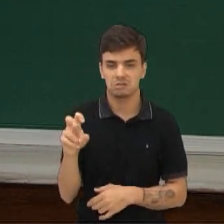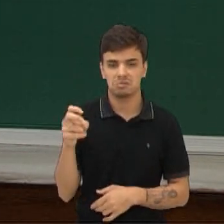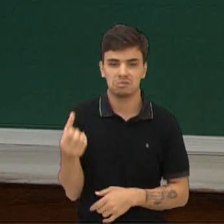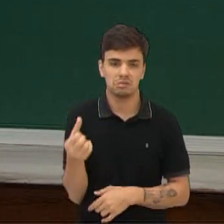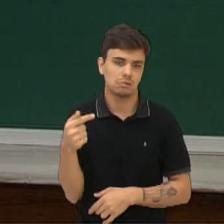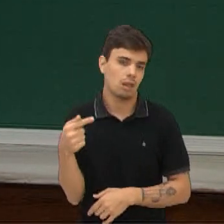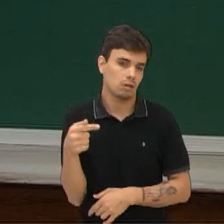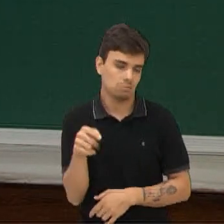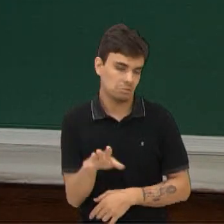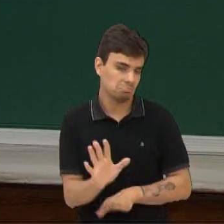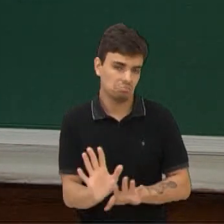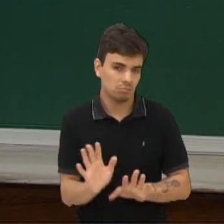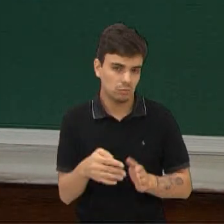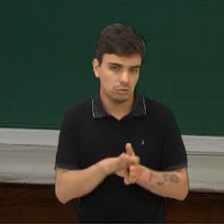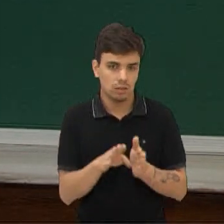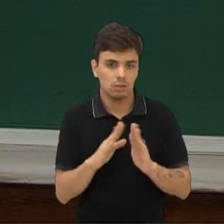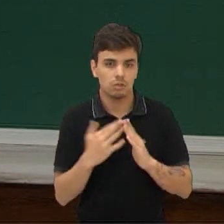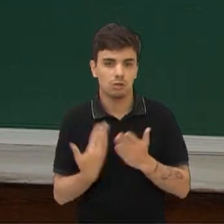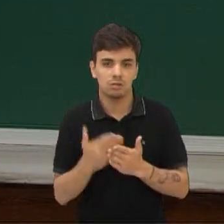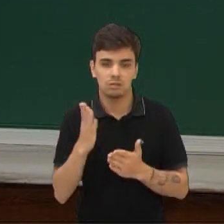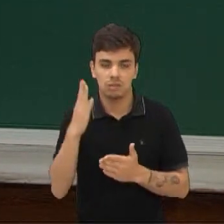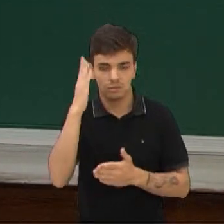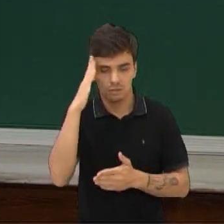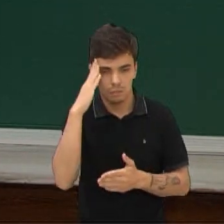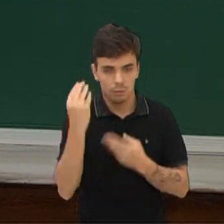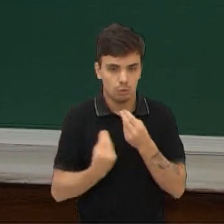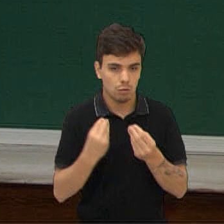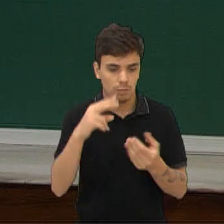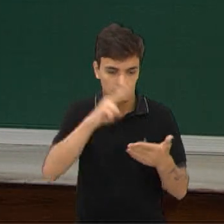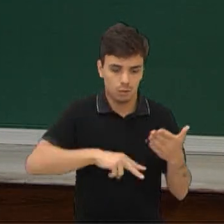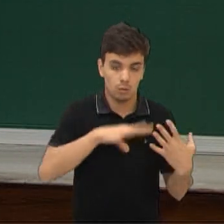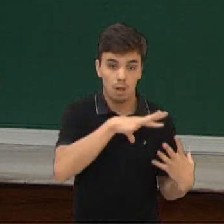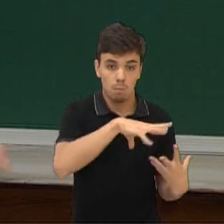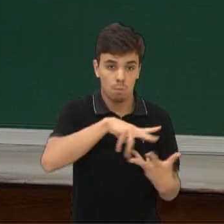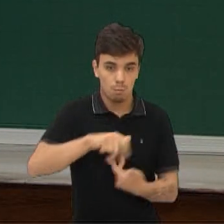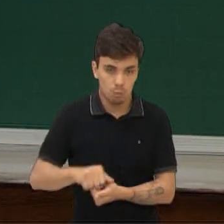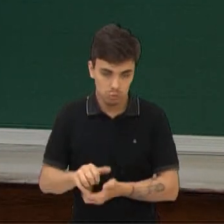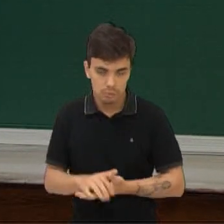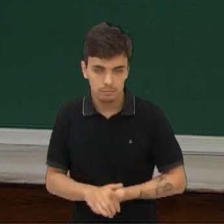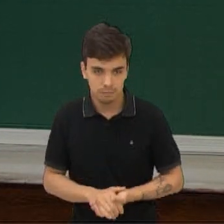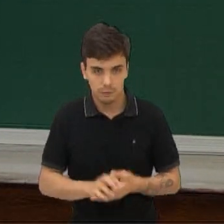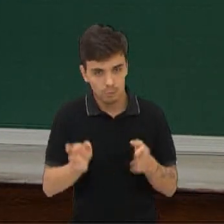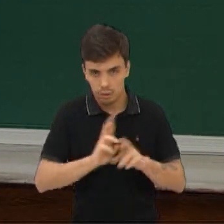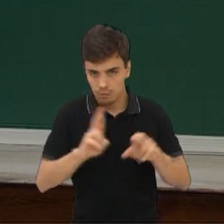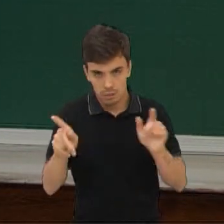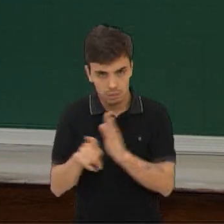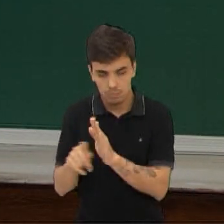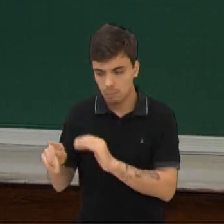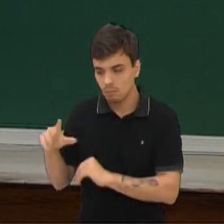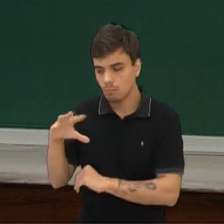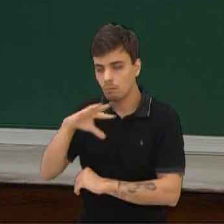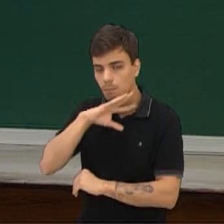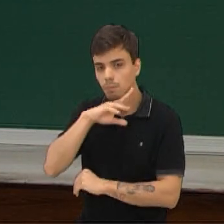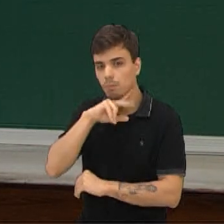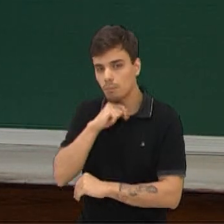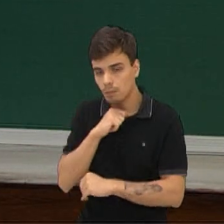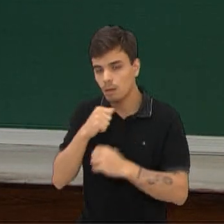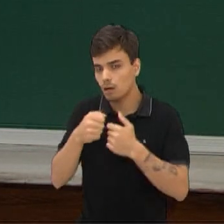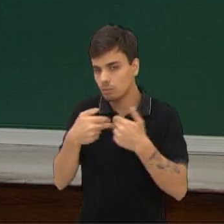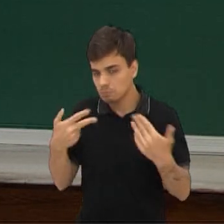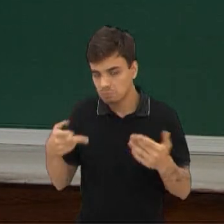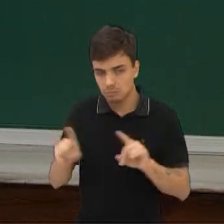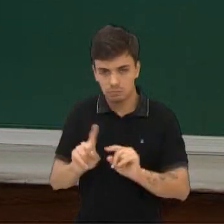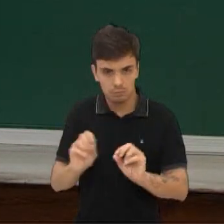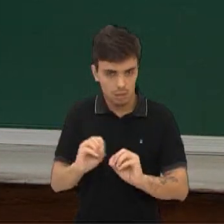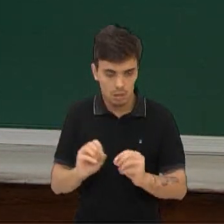anos, você já chega na escola com uma leitura de mundo que você trouxe. E não é diferente com os nossos animaizinhos, com os nossos pets, não é diferente